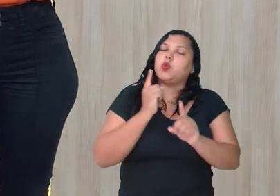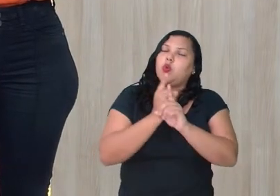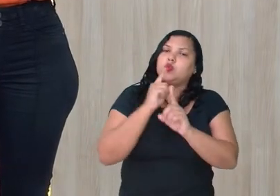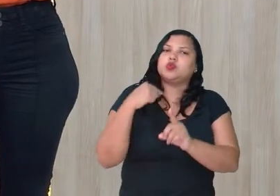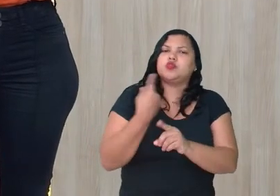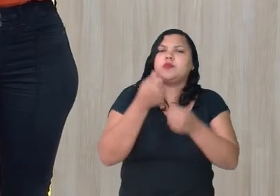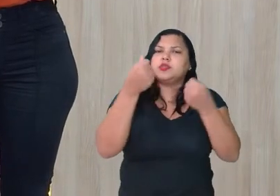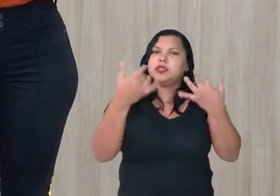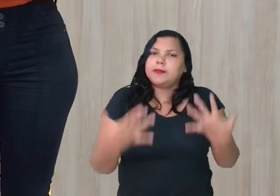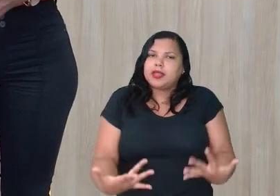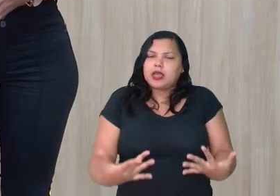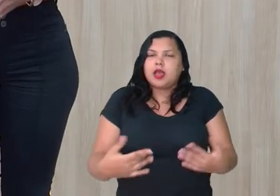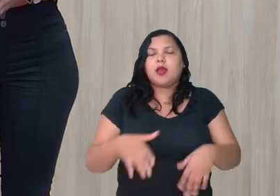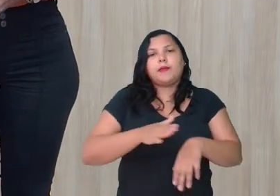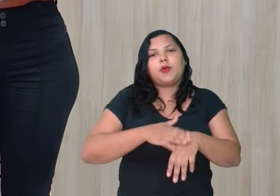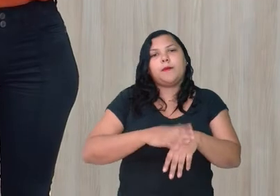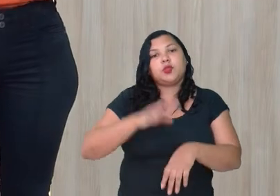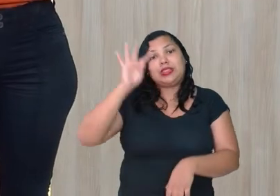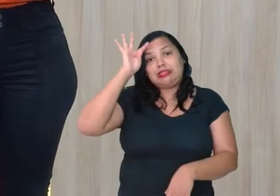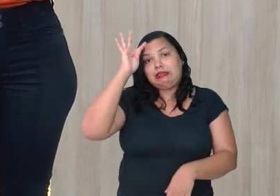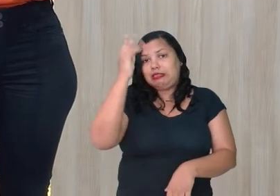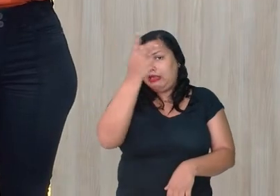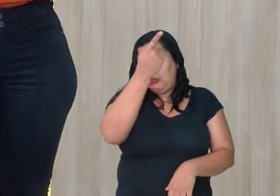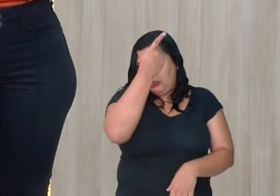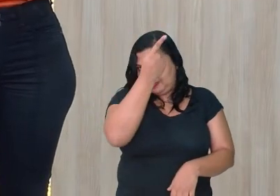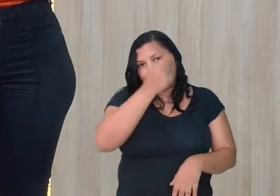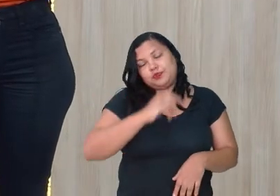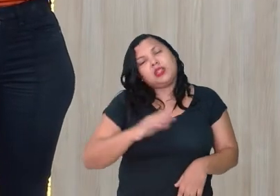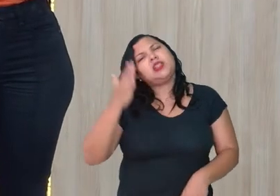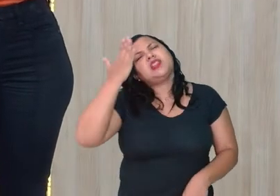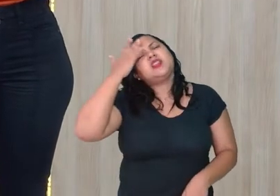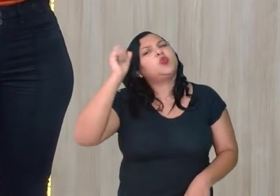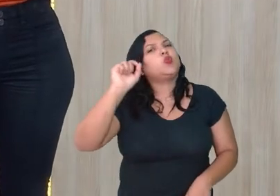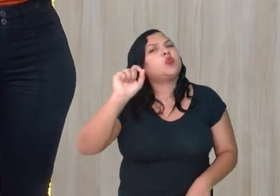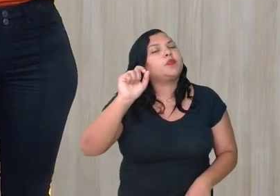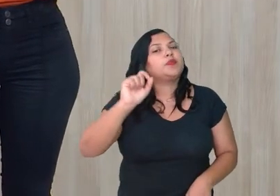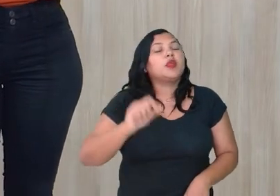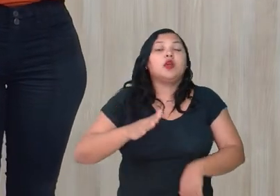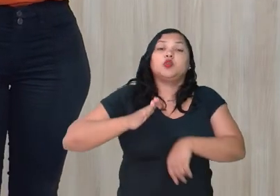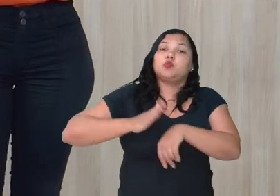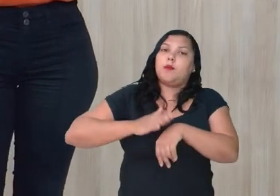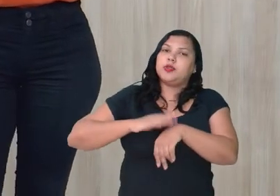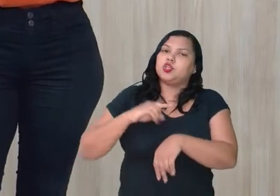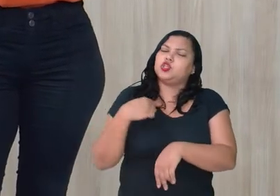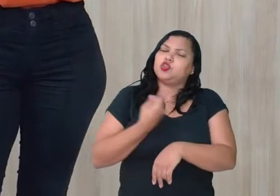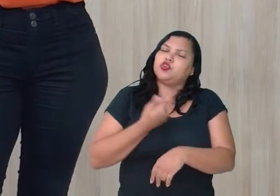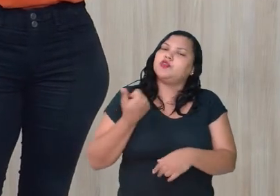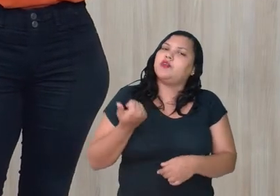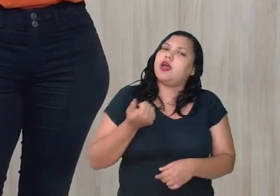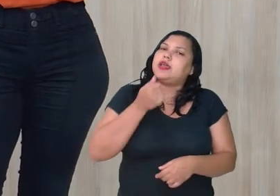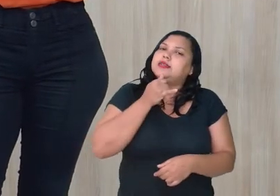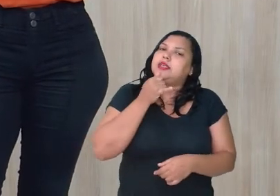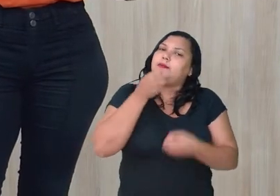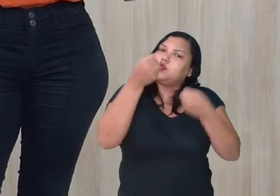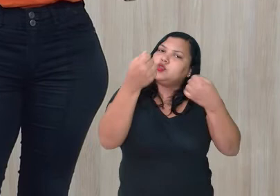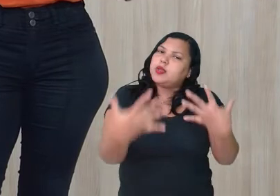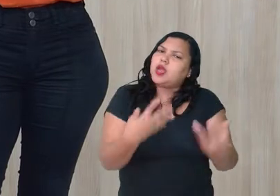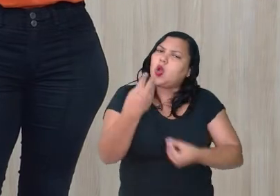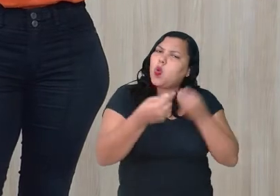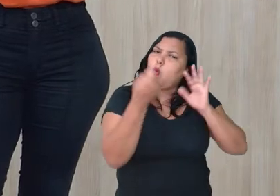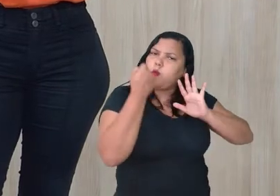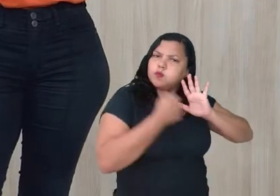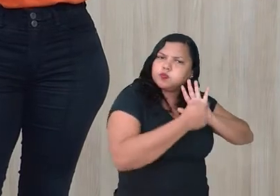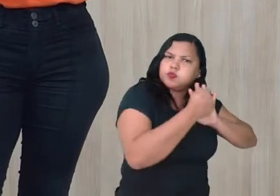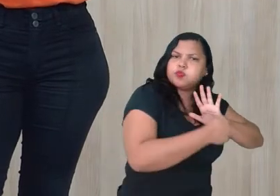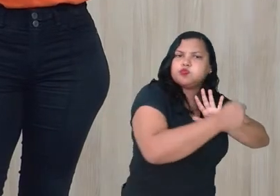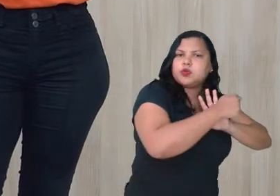o estudante com TDAH, né? Entendendo que, mesmo quando a gente vai trabalhar a apropriação do sistema de escrita, com